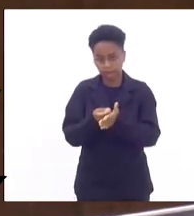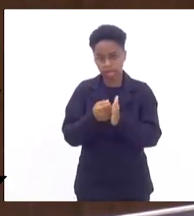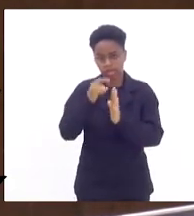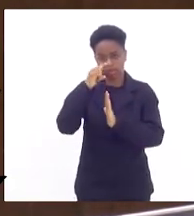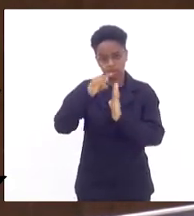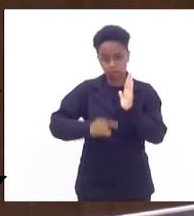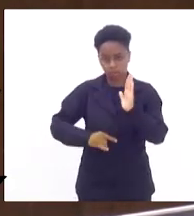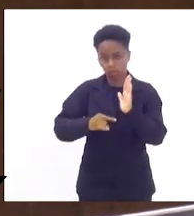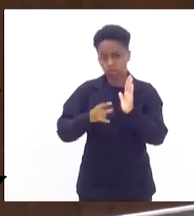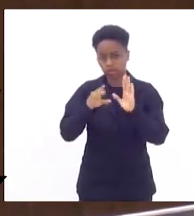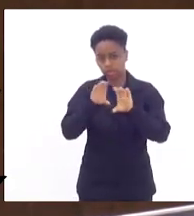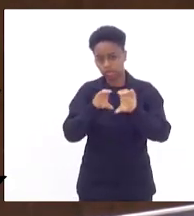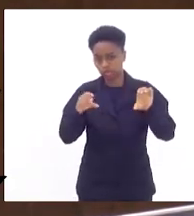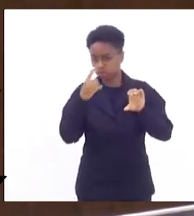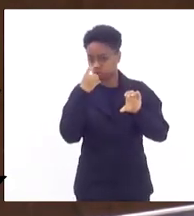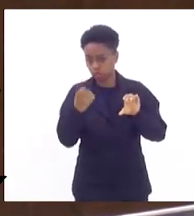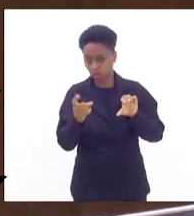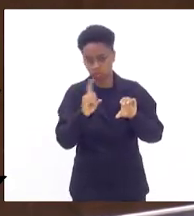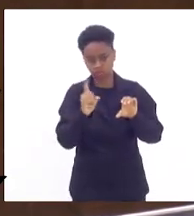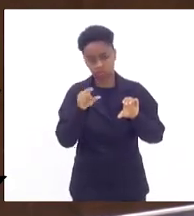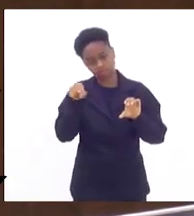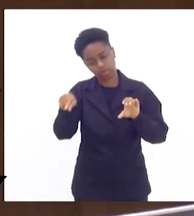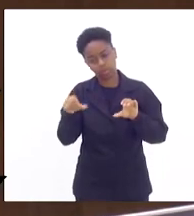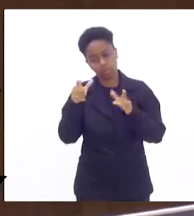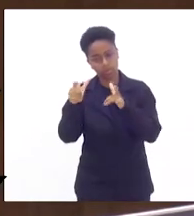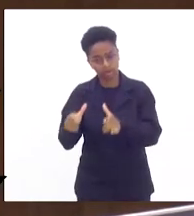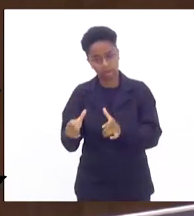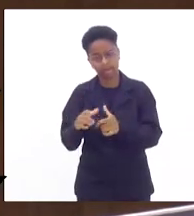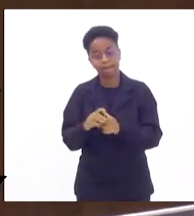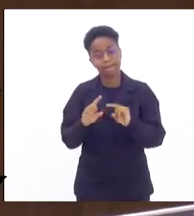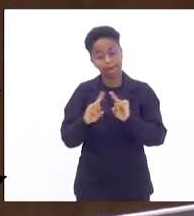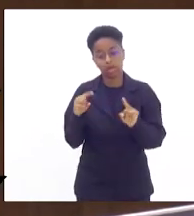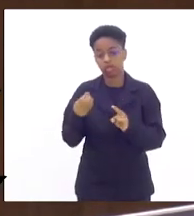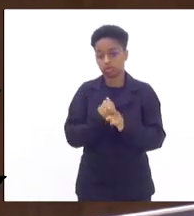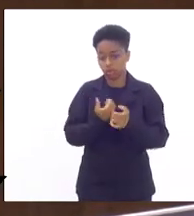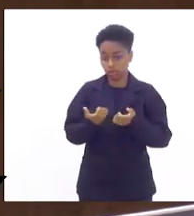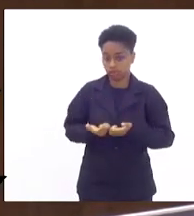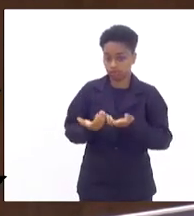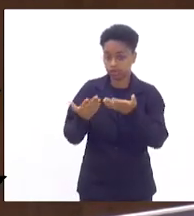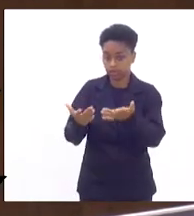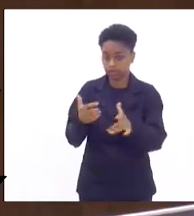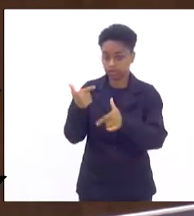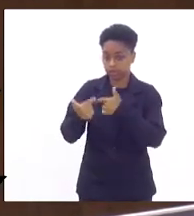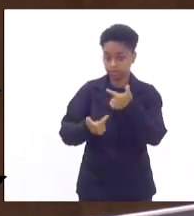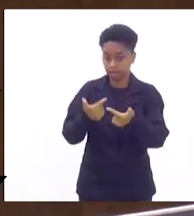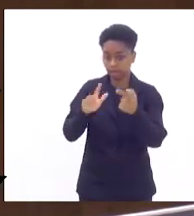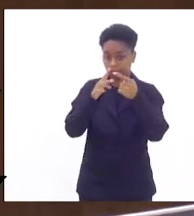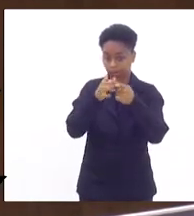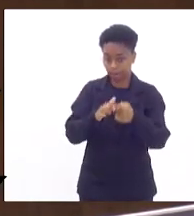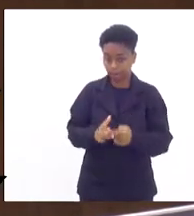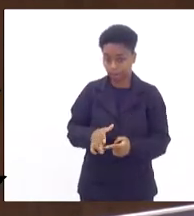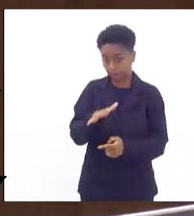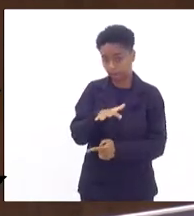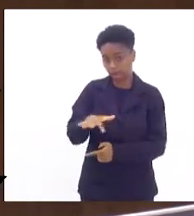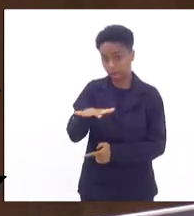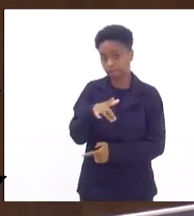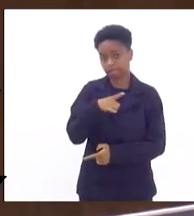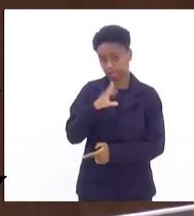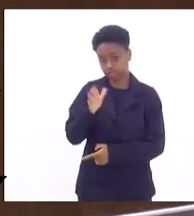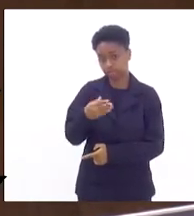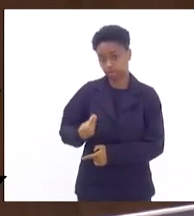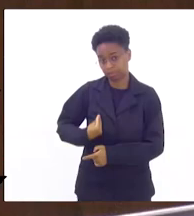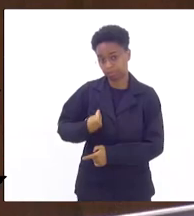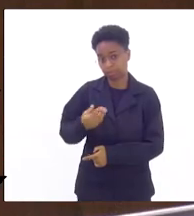esgoto em Pinheiral, apesar de prestarmos serviço de manutenção nas redes que existem lá, mesmo as